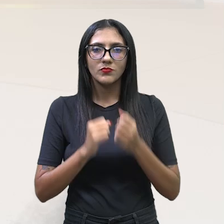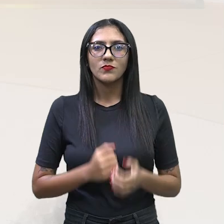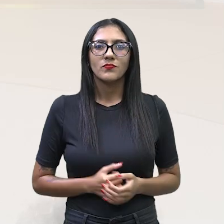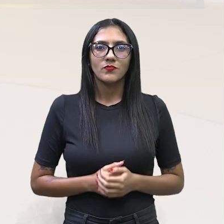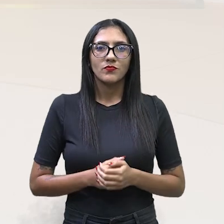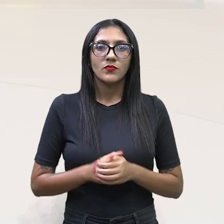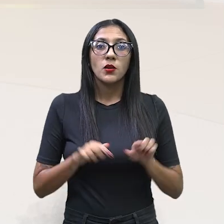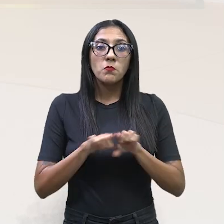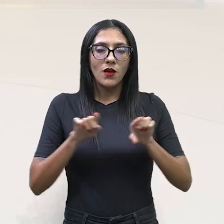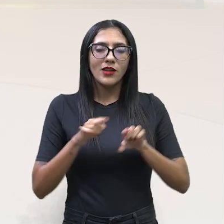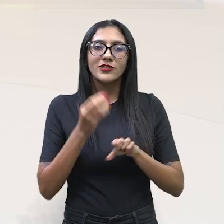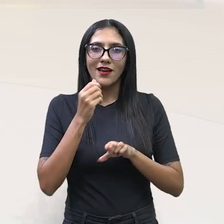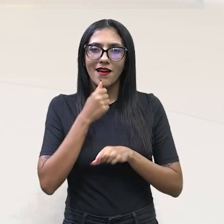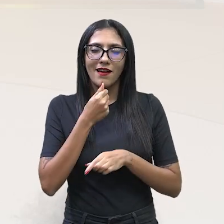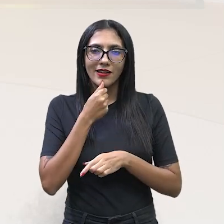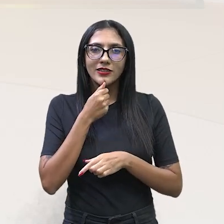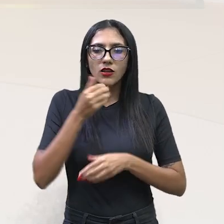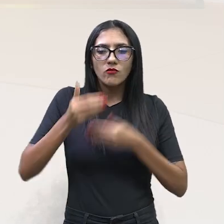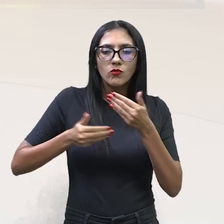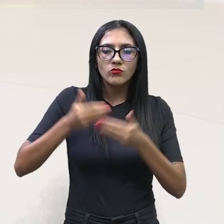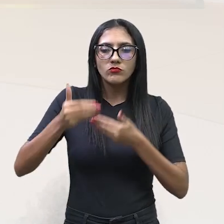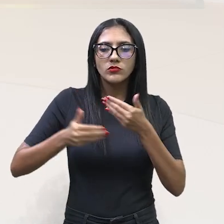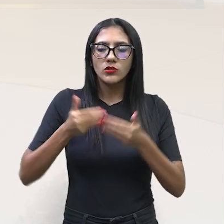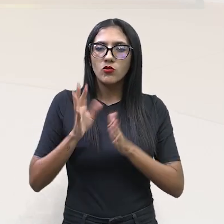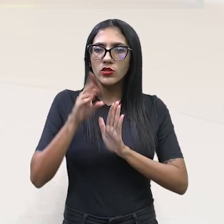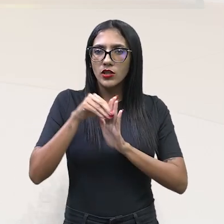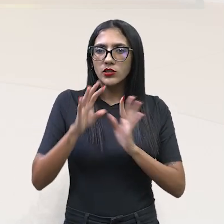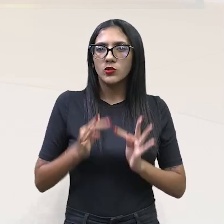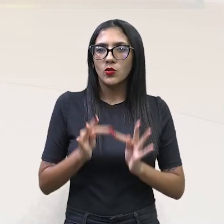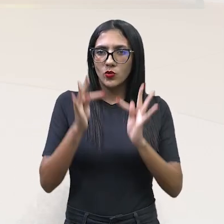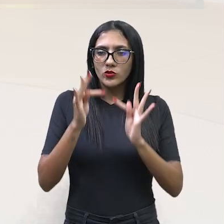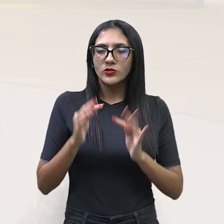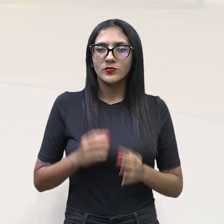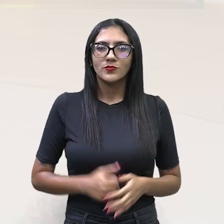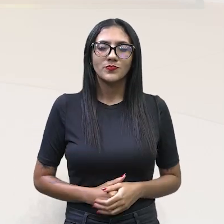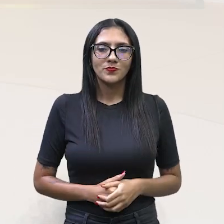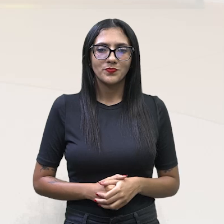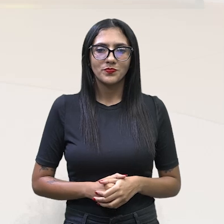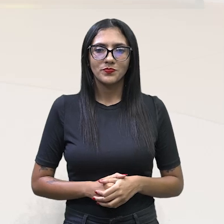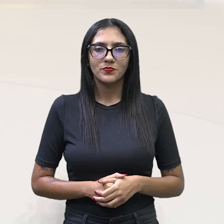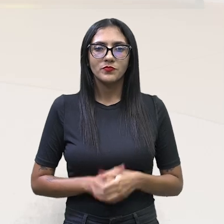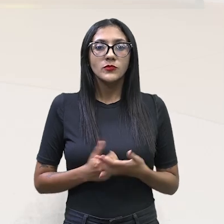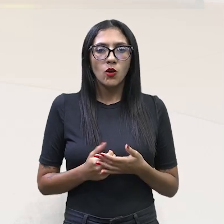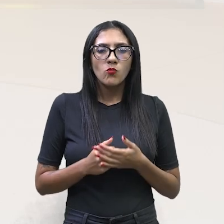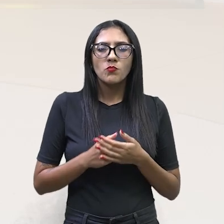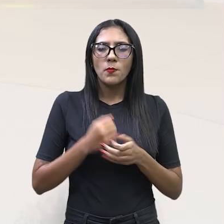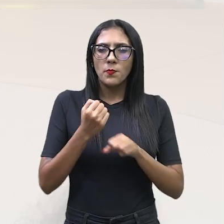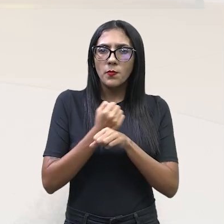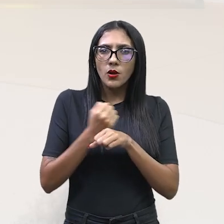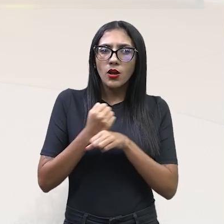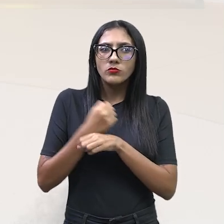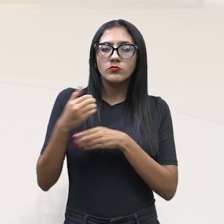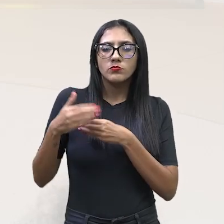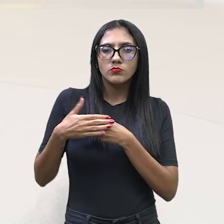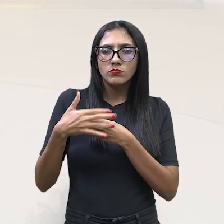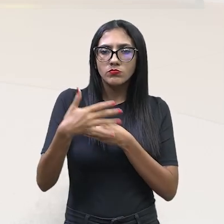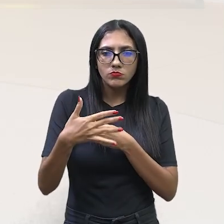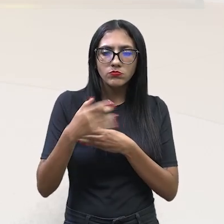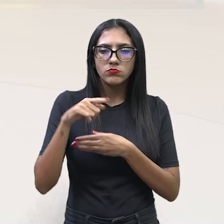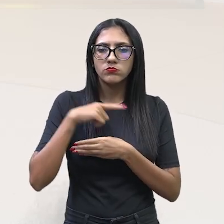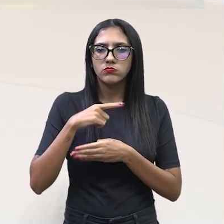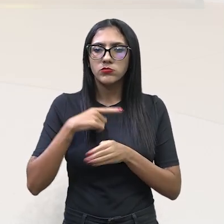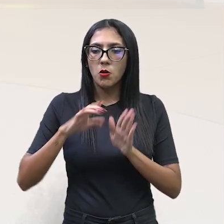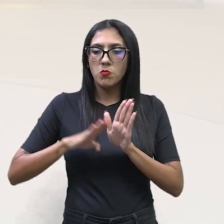processo de automação. Tá legal? Então, nos últimos anos, pessoal, o crescimento, ainda com a automação, o crescimento no